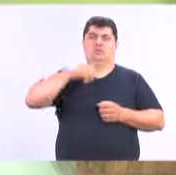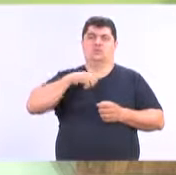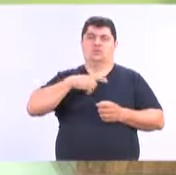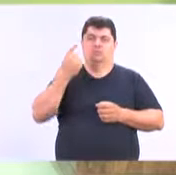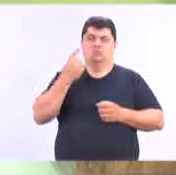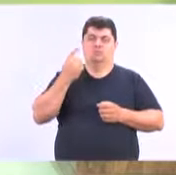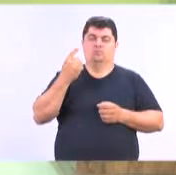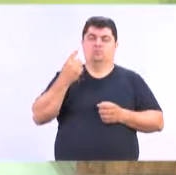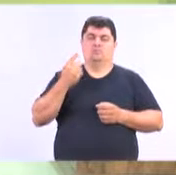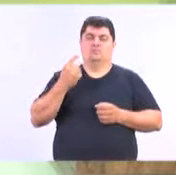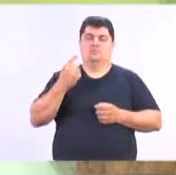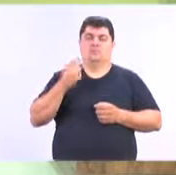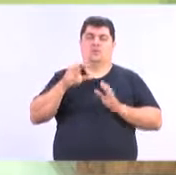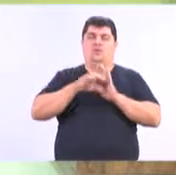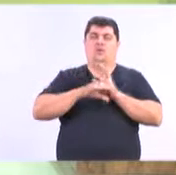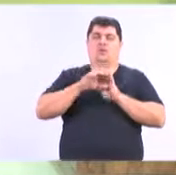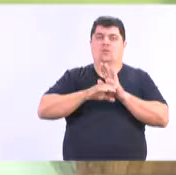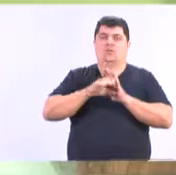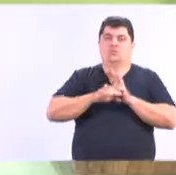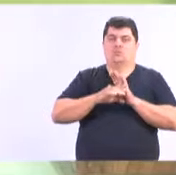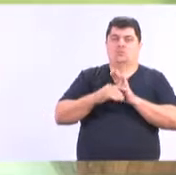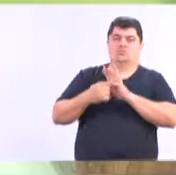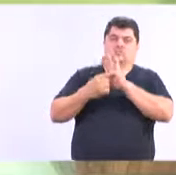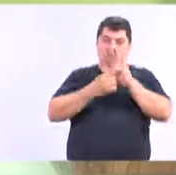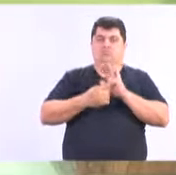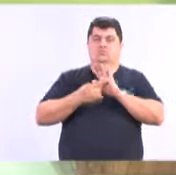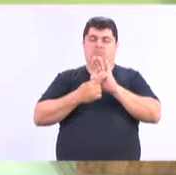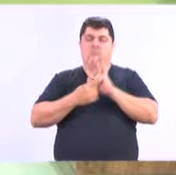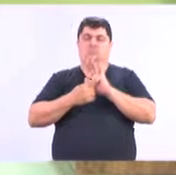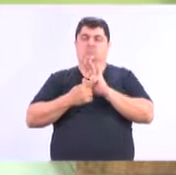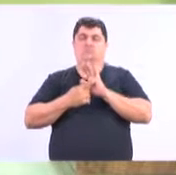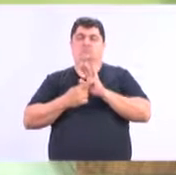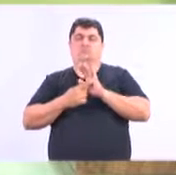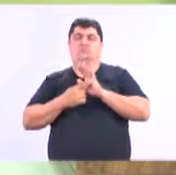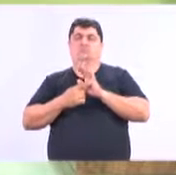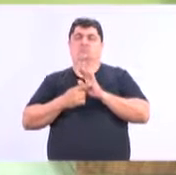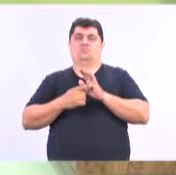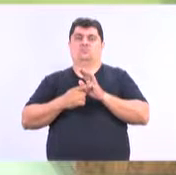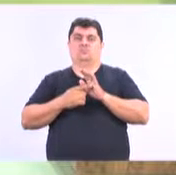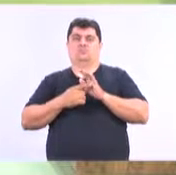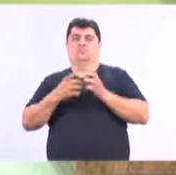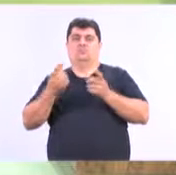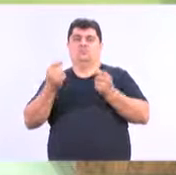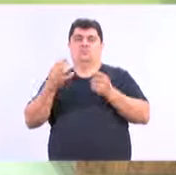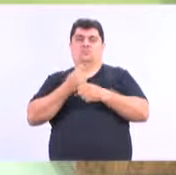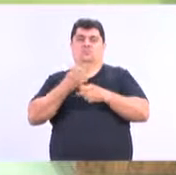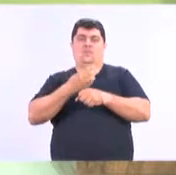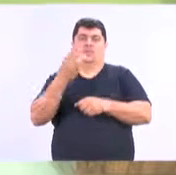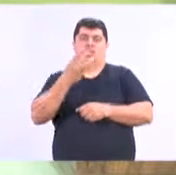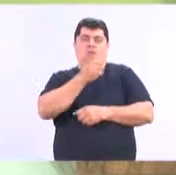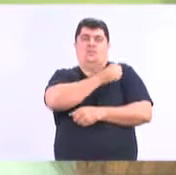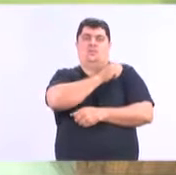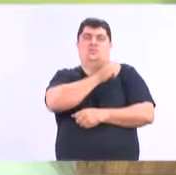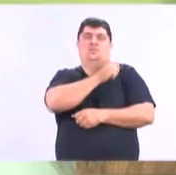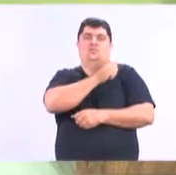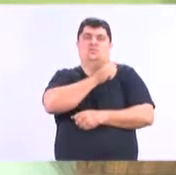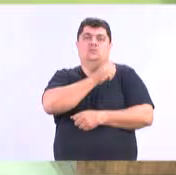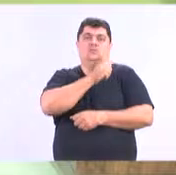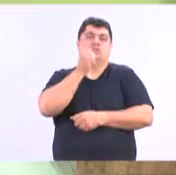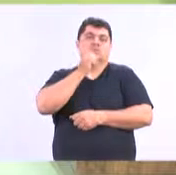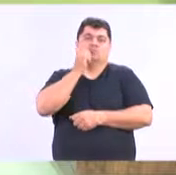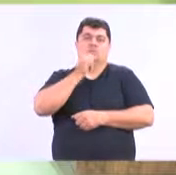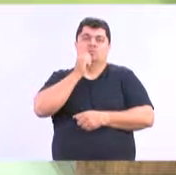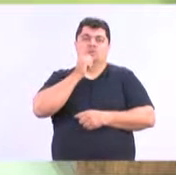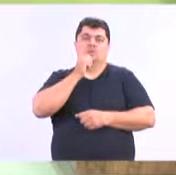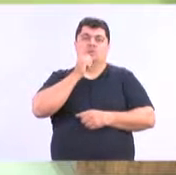1, sobre o conceito de demonstrações contábeis. Então, aqui foi um grupo de 3 meninas, a Maria, a Márcia e a